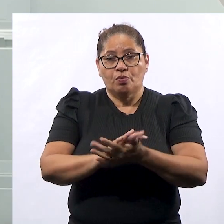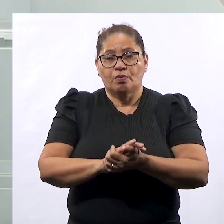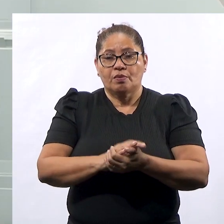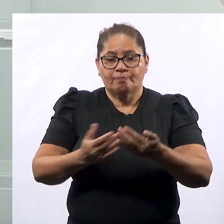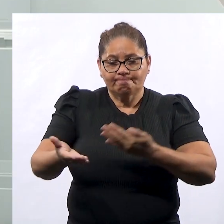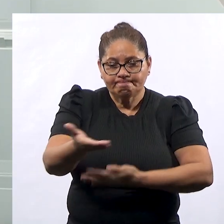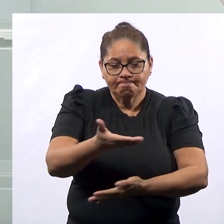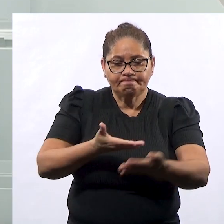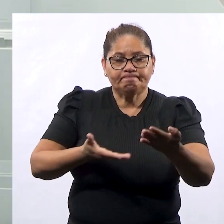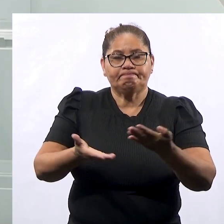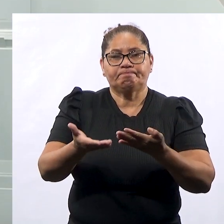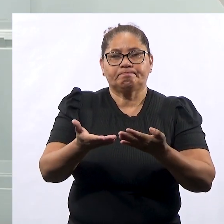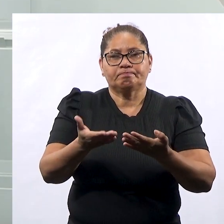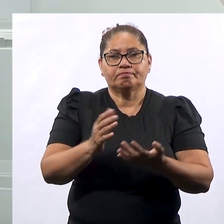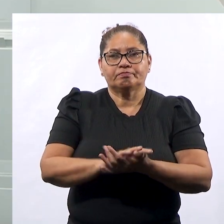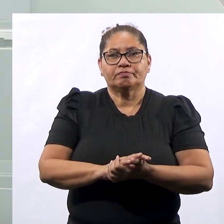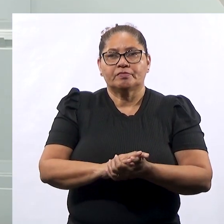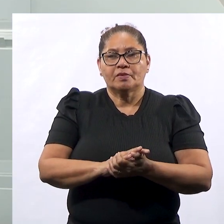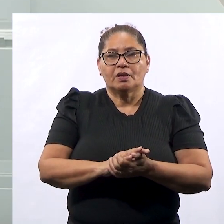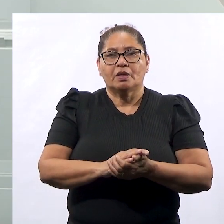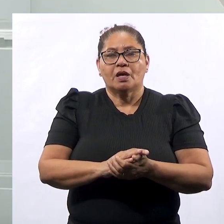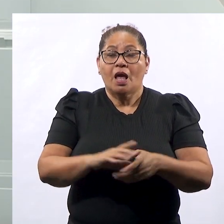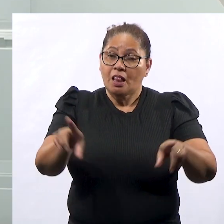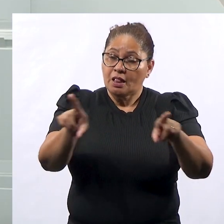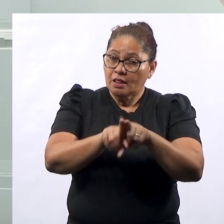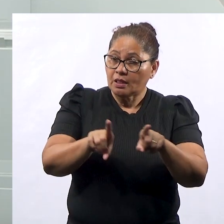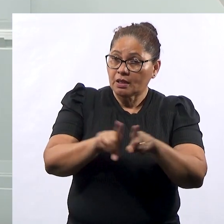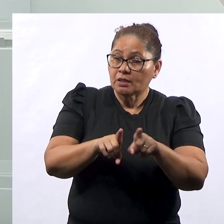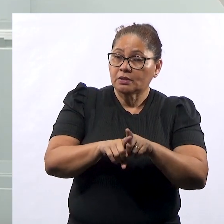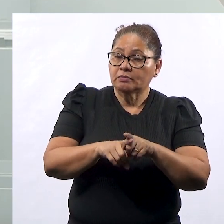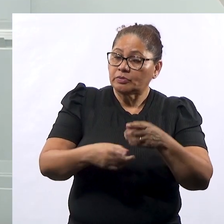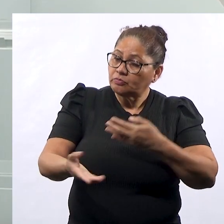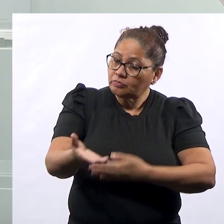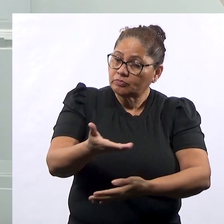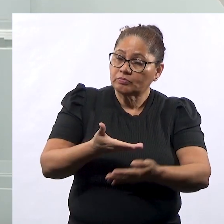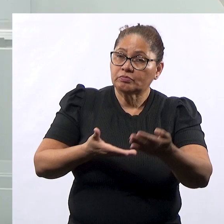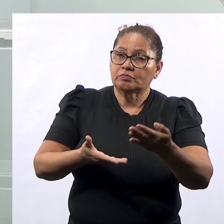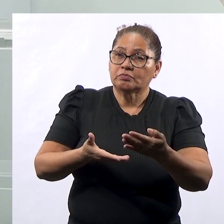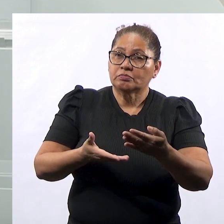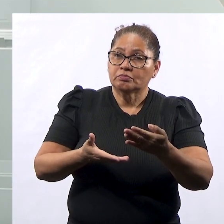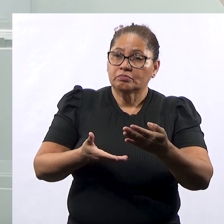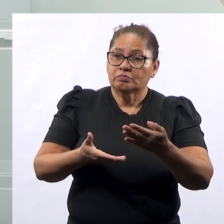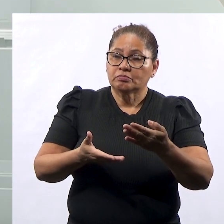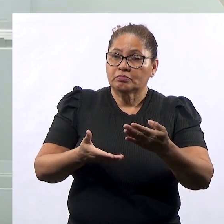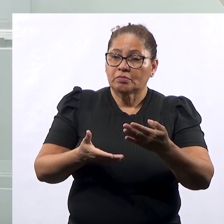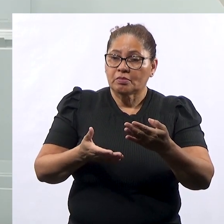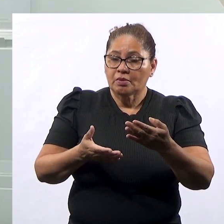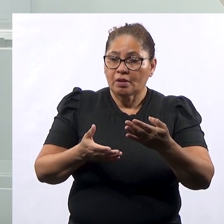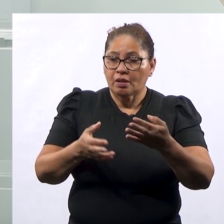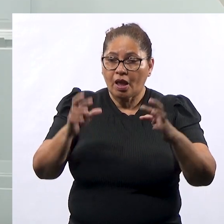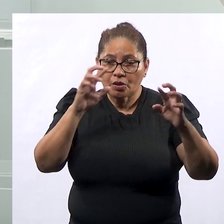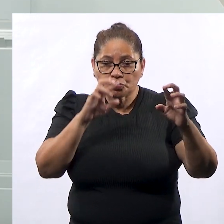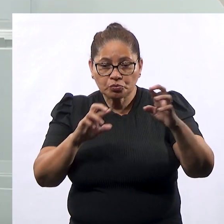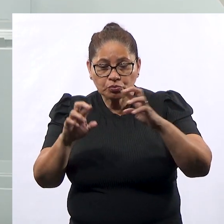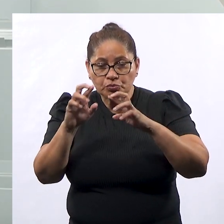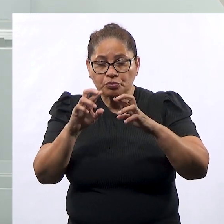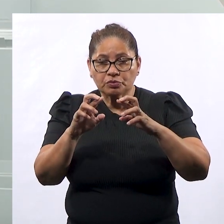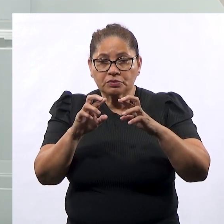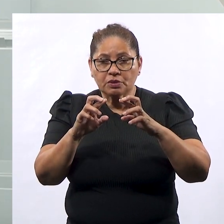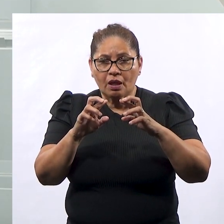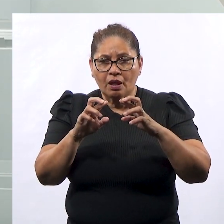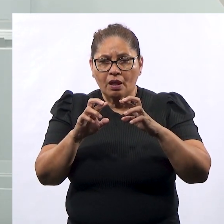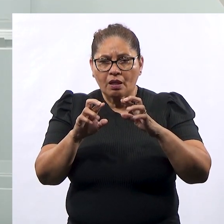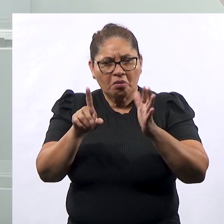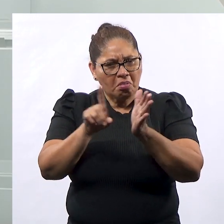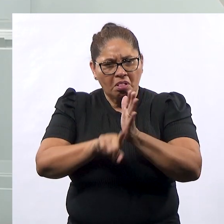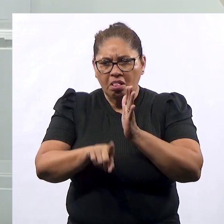se interrelacionam. Mas ao medir, ele também está relacionado à verificação. O medir, ele não chega a